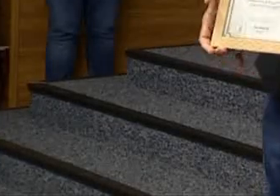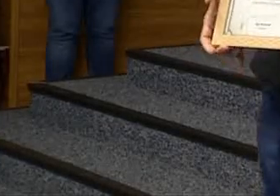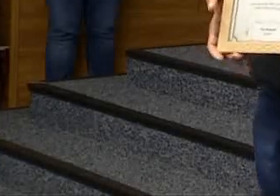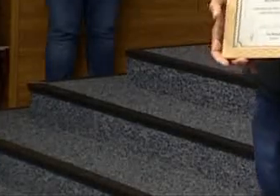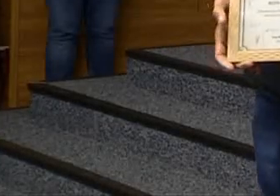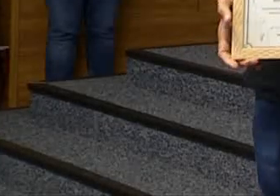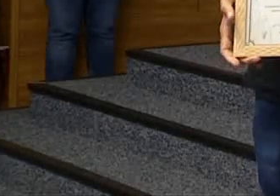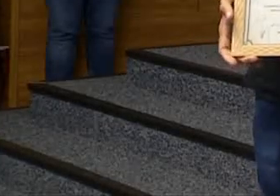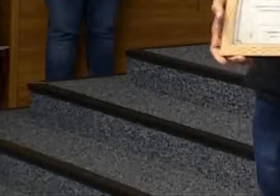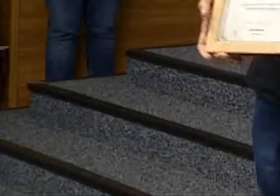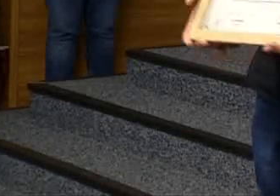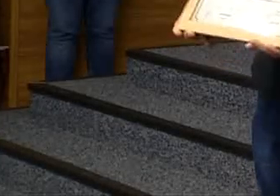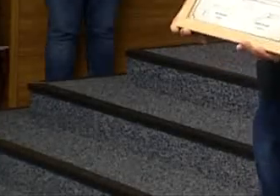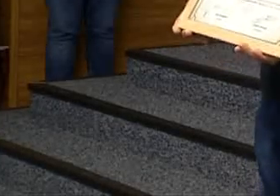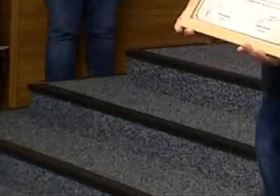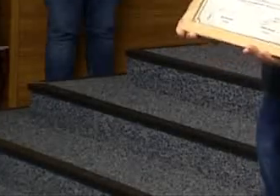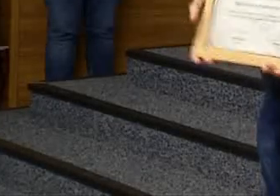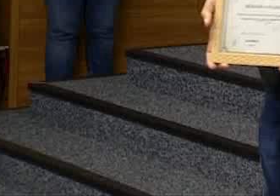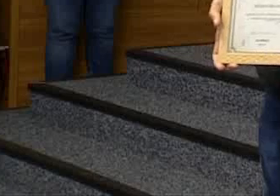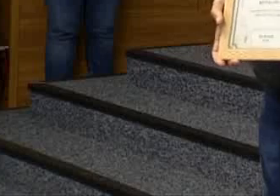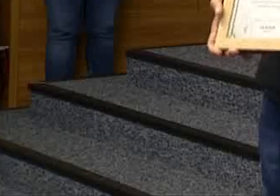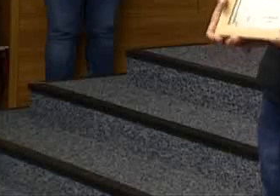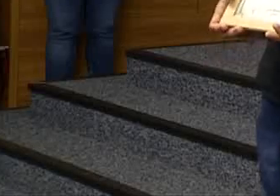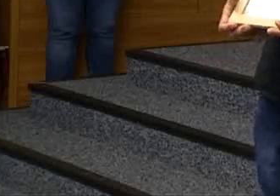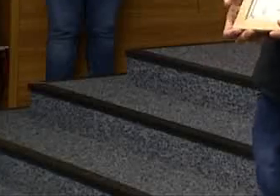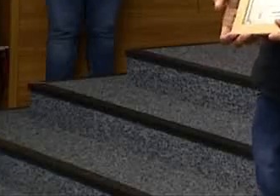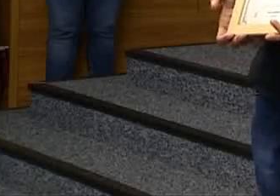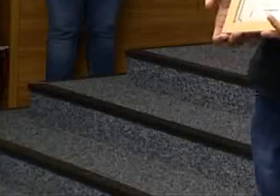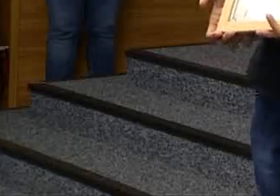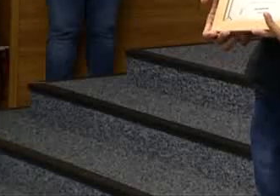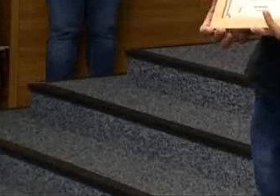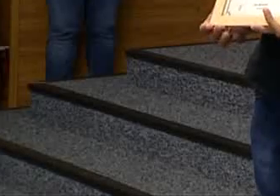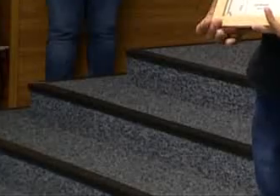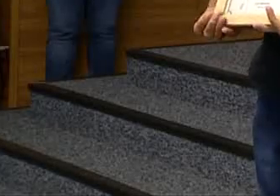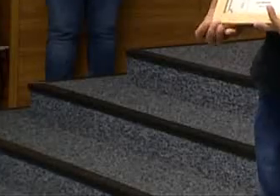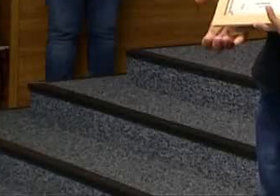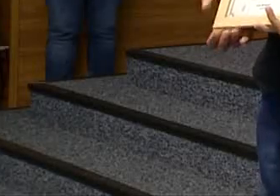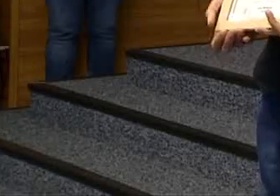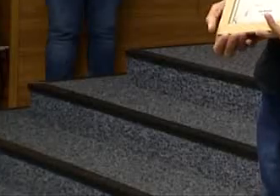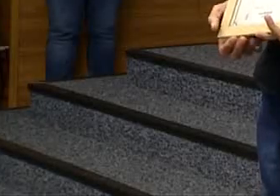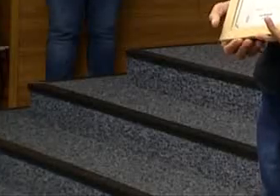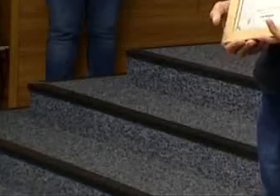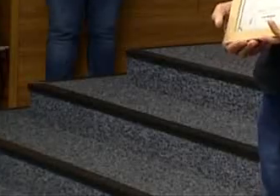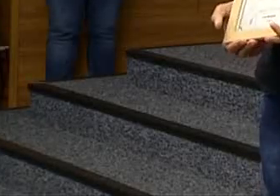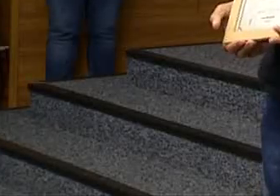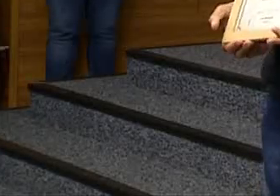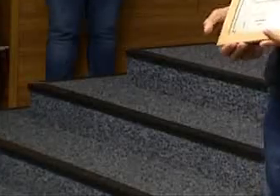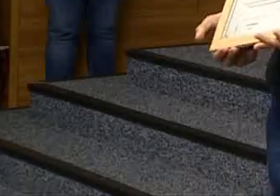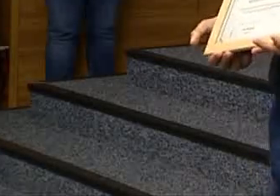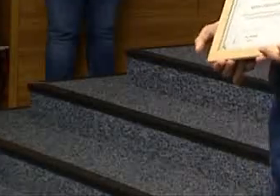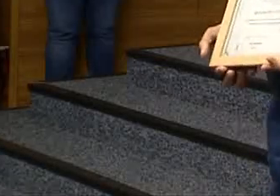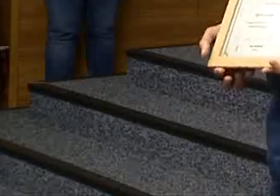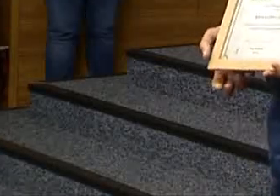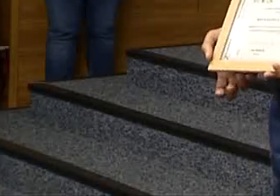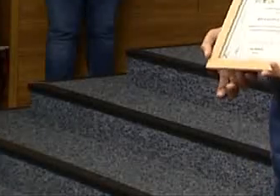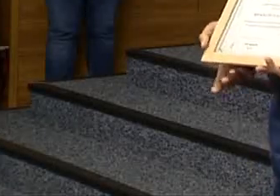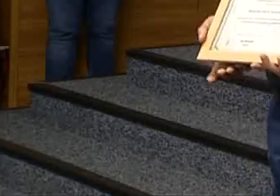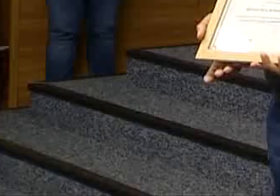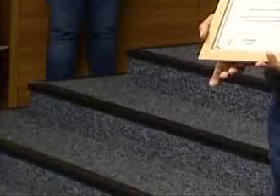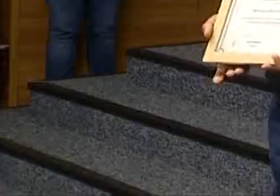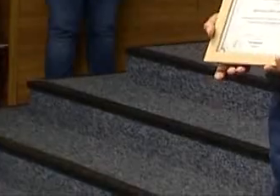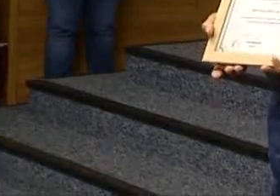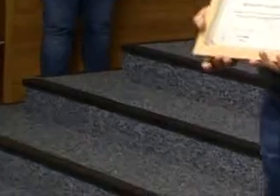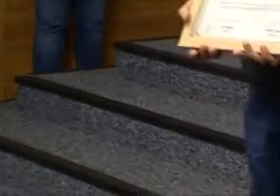Se os vereadores poderiam, por favor, também. Gostaria de convidar, então, todos os parlamentares para a nossa foto